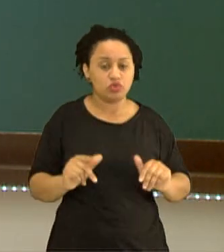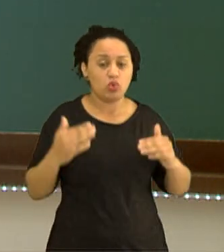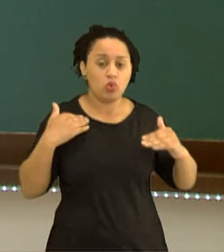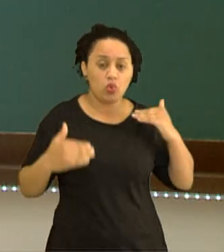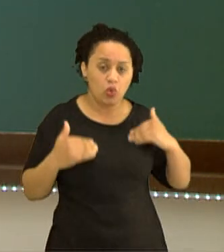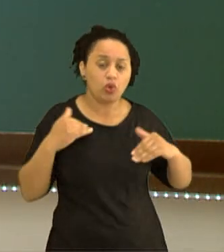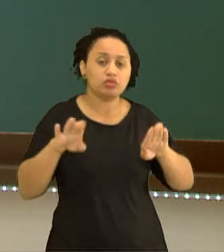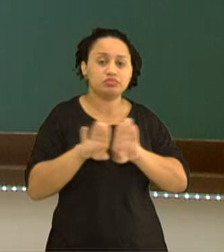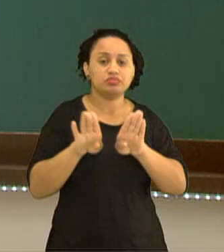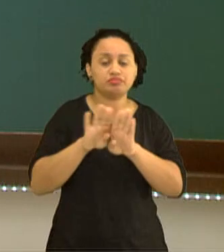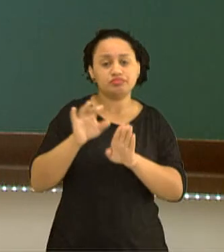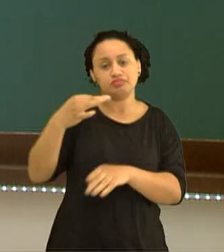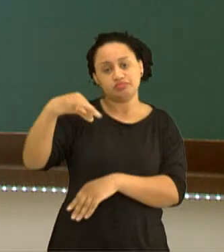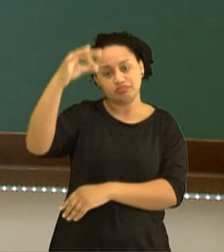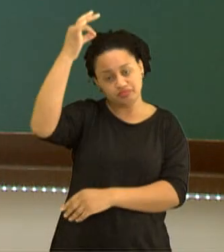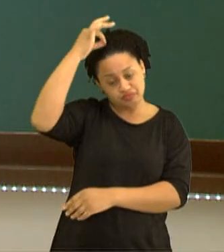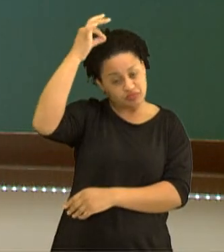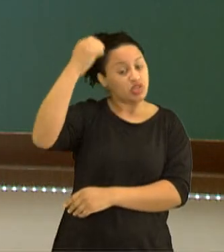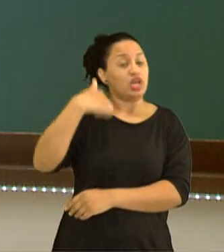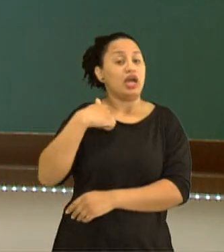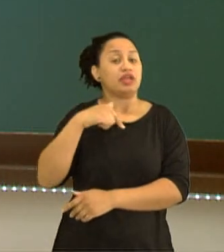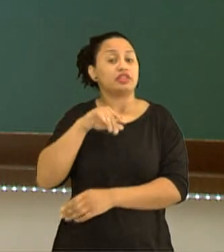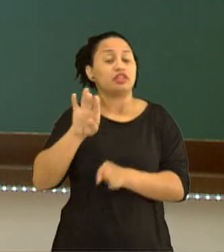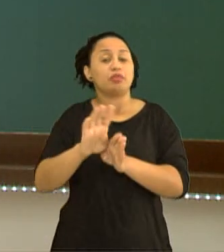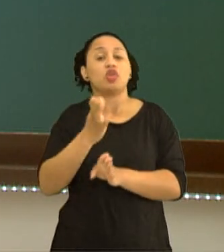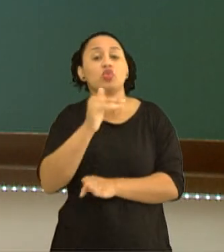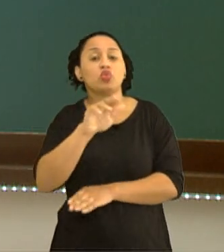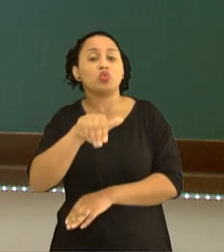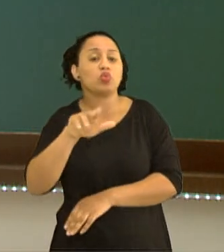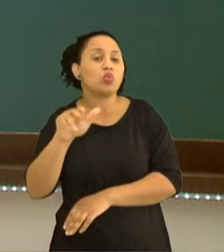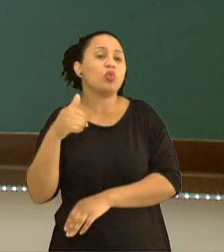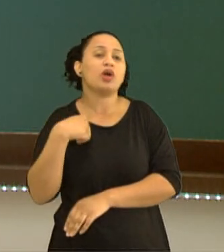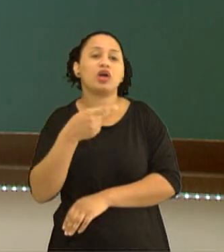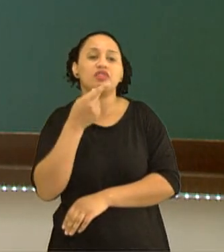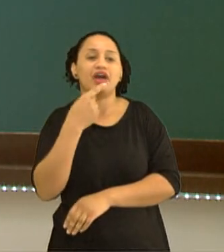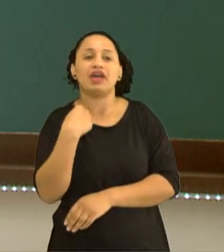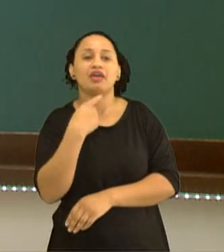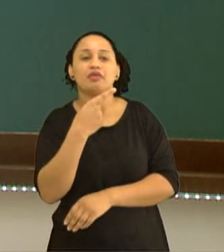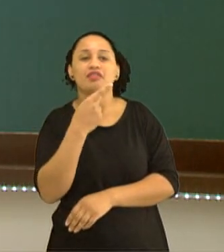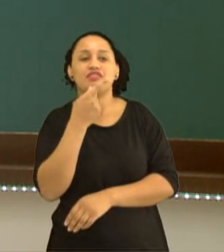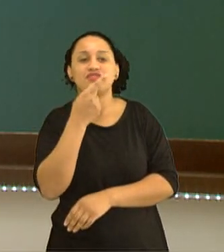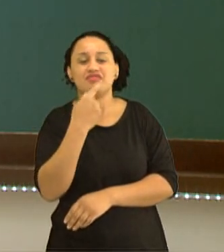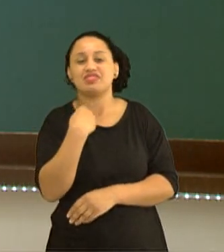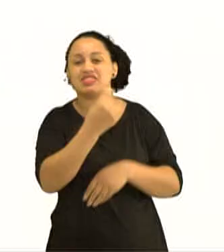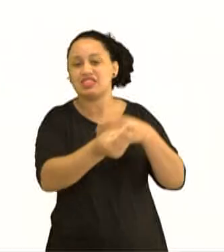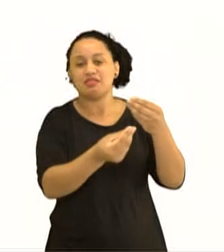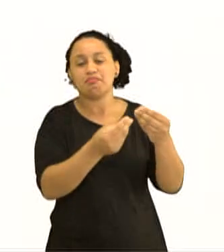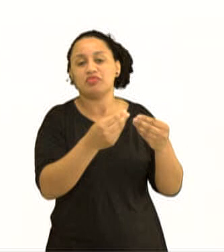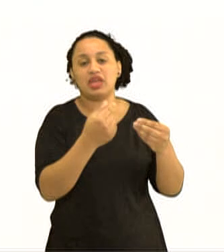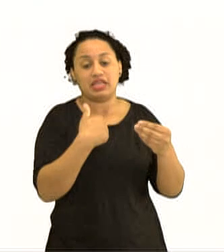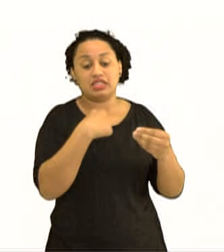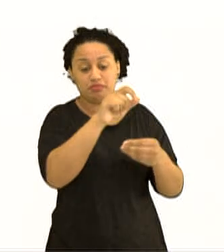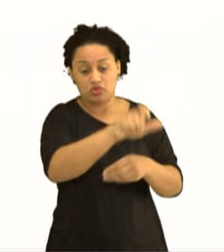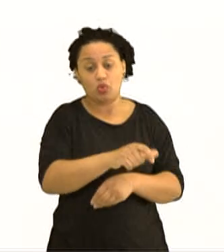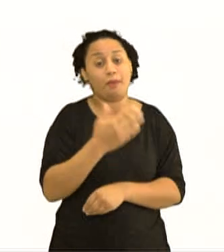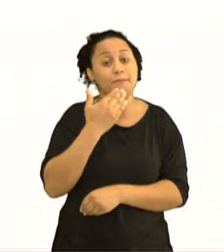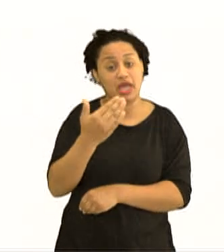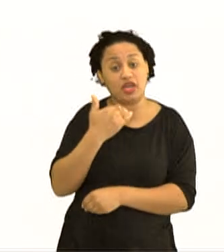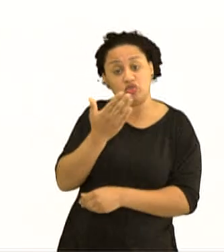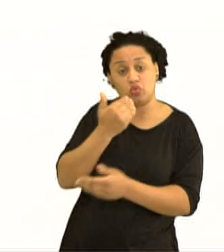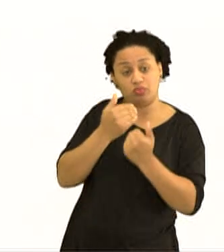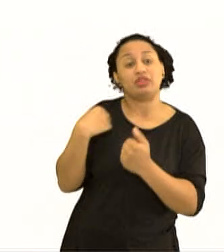como do espírito, a pessoa nunca vai negar comida para aquele que está passando fome. Aqui temos uma imagem de uma alimentação aí,